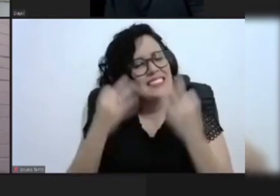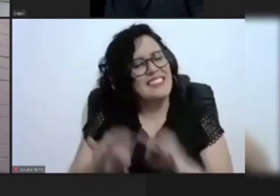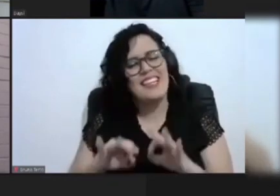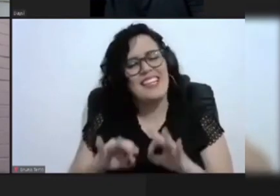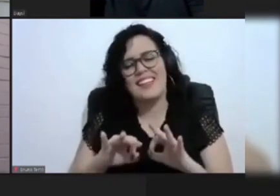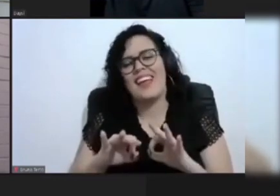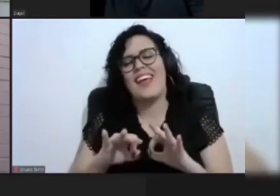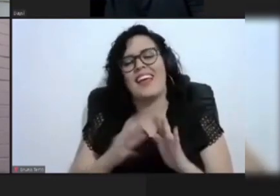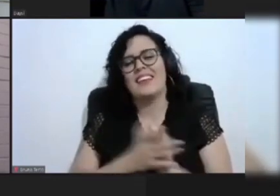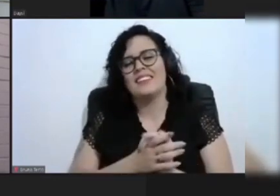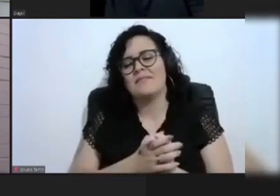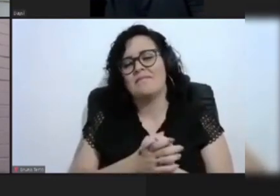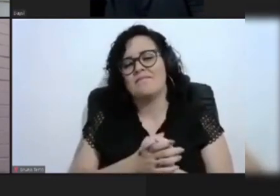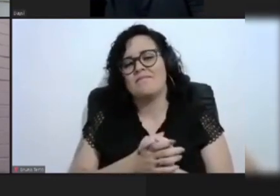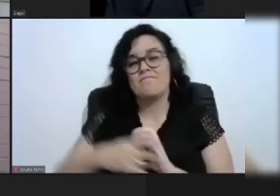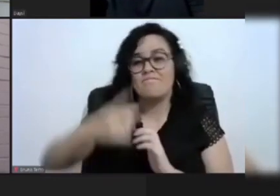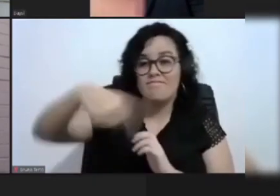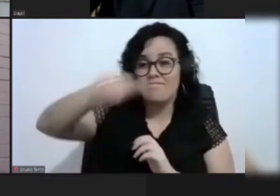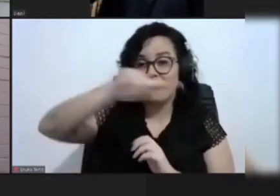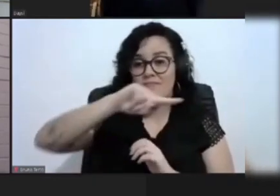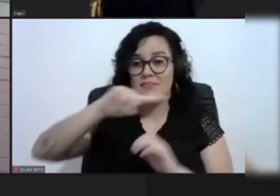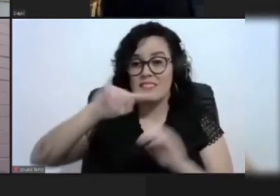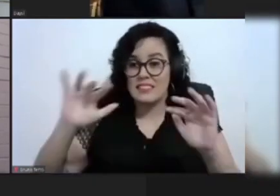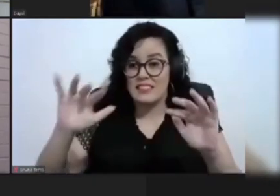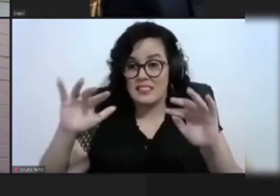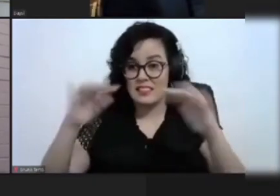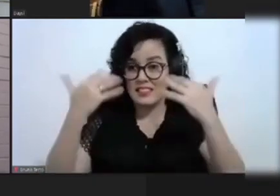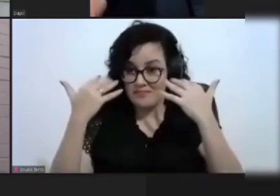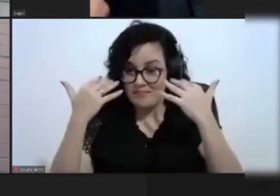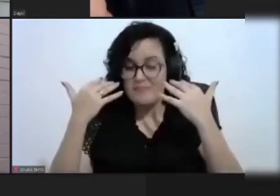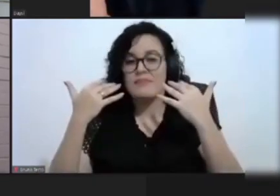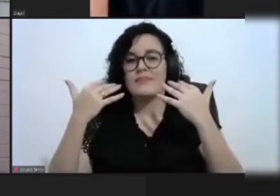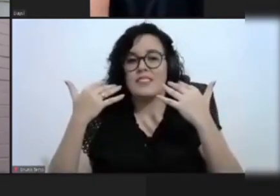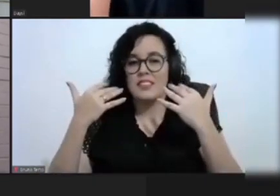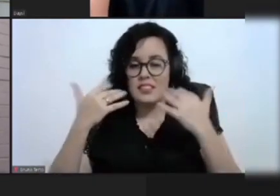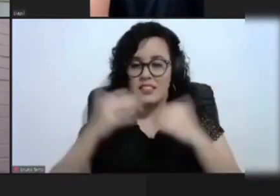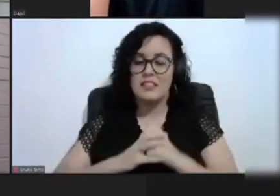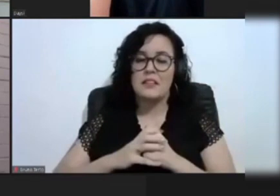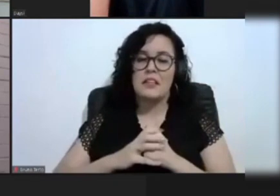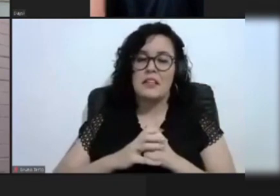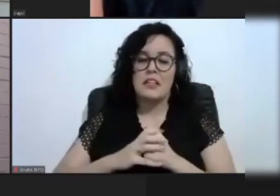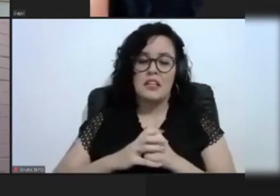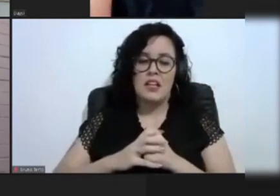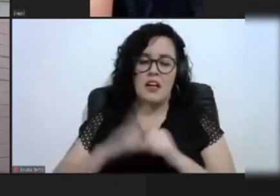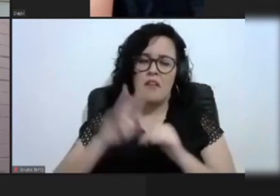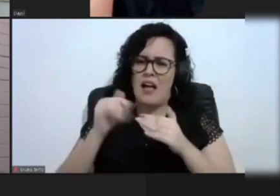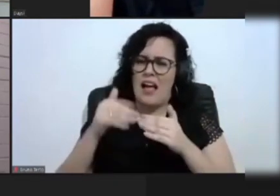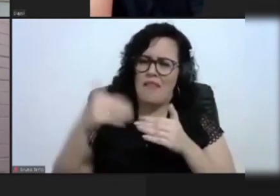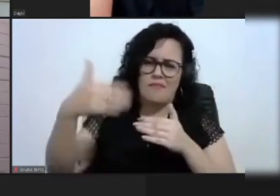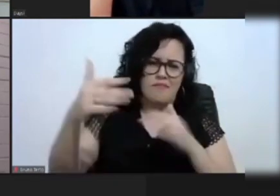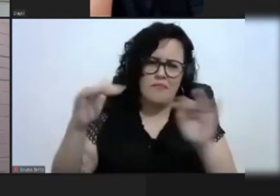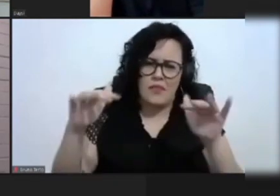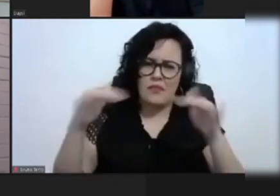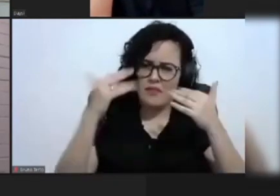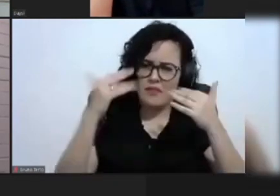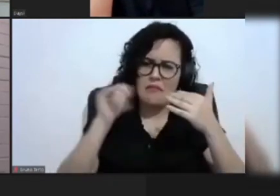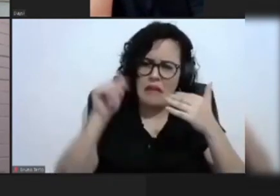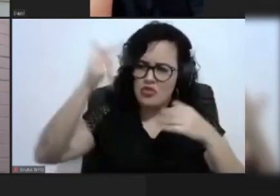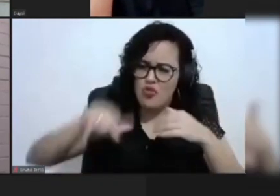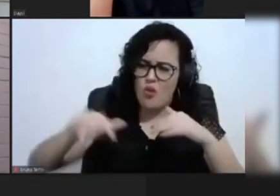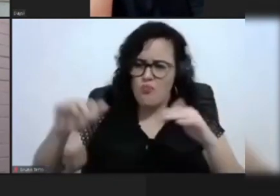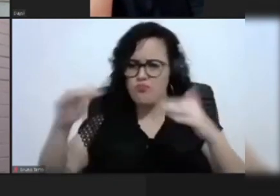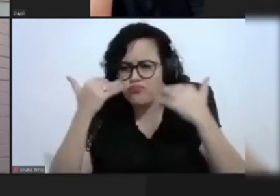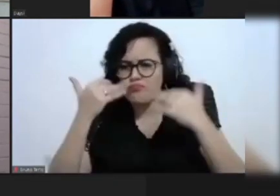um que vai assistir, que está nos assistindo, que vai continuar, os que virão depois para reassistir